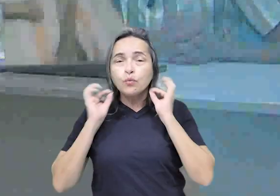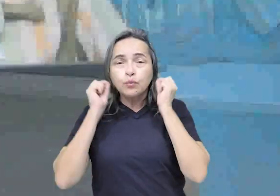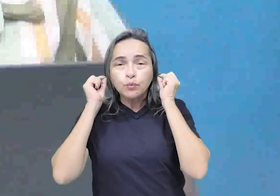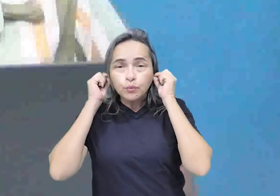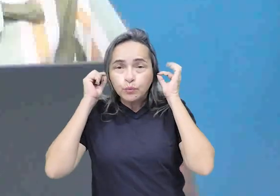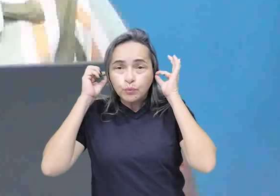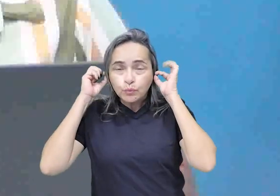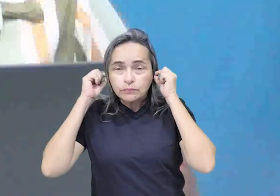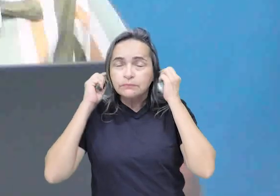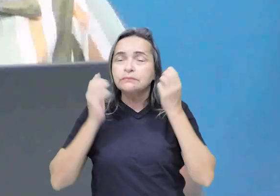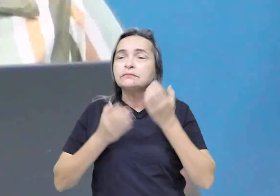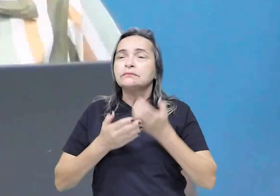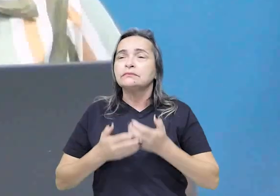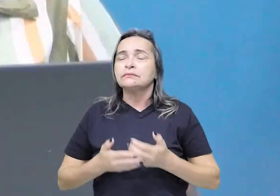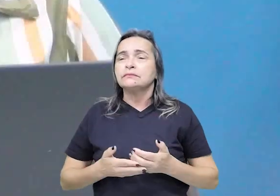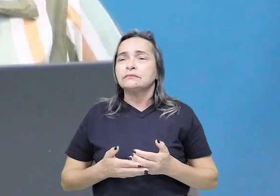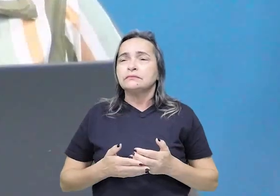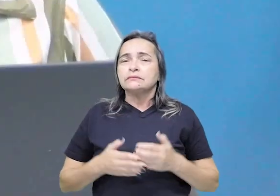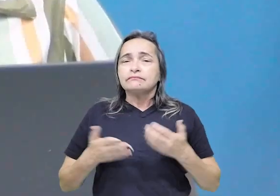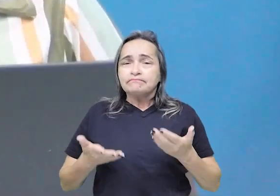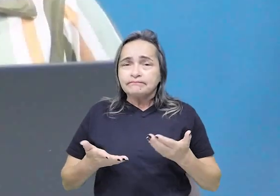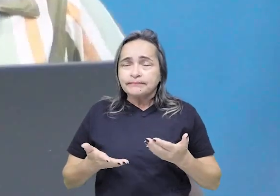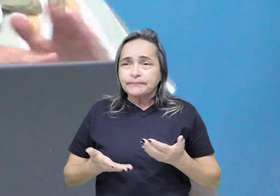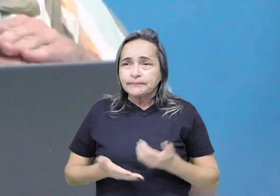que culminariam